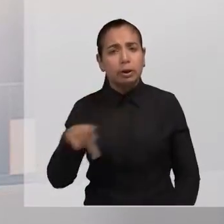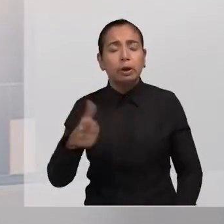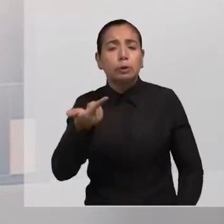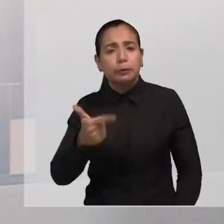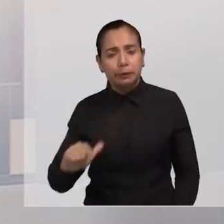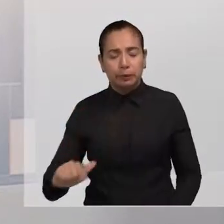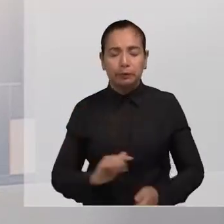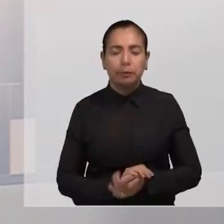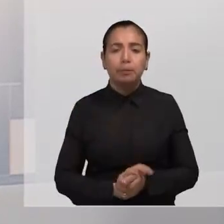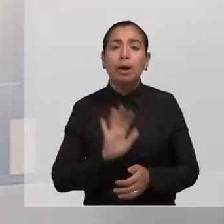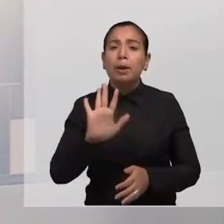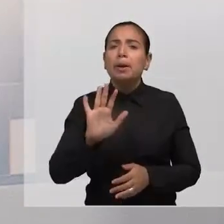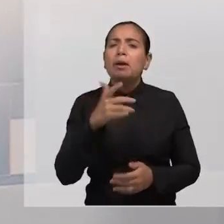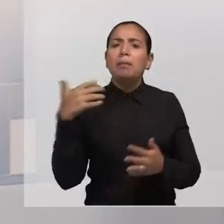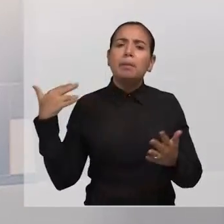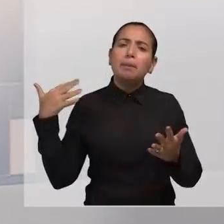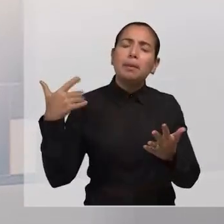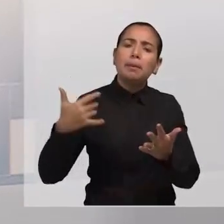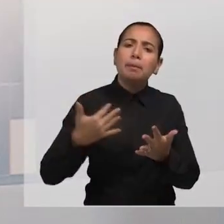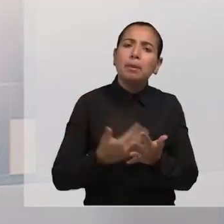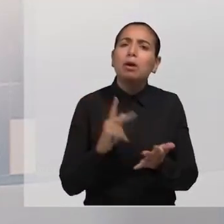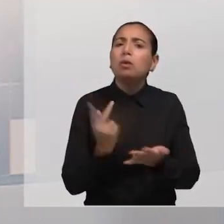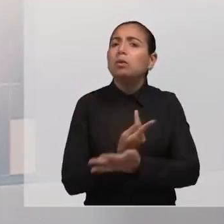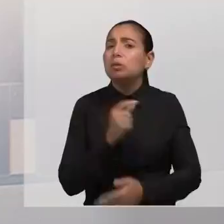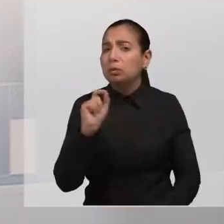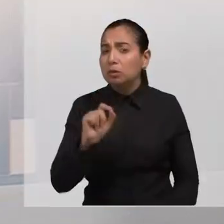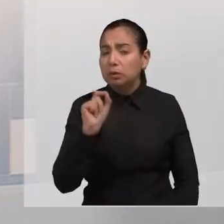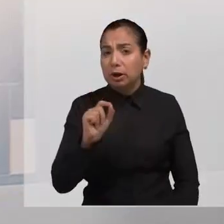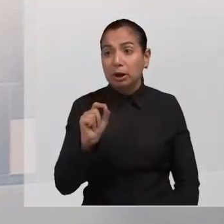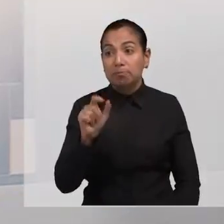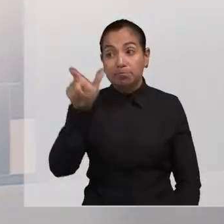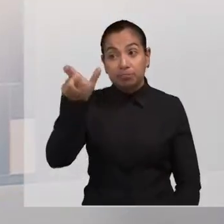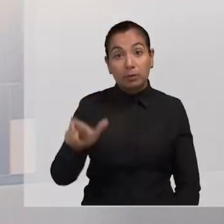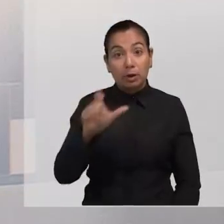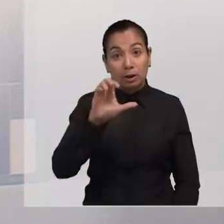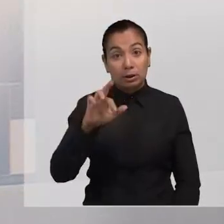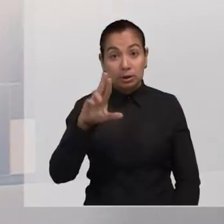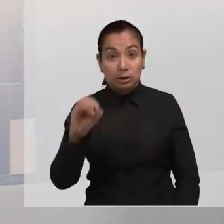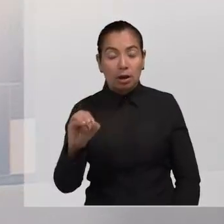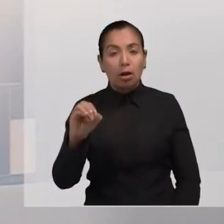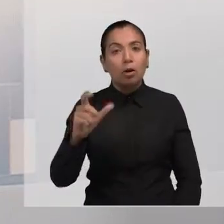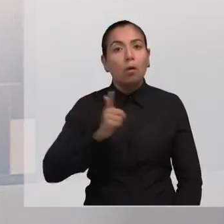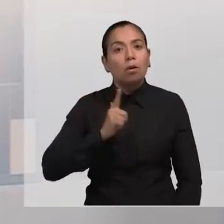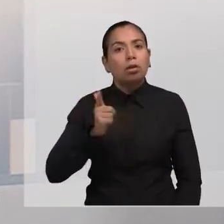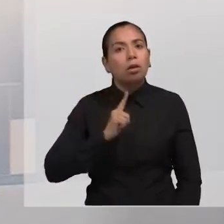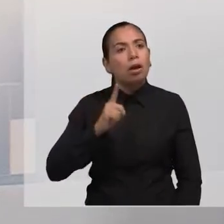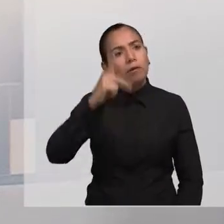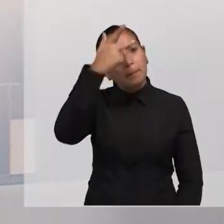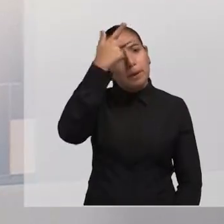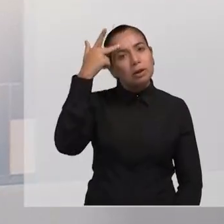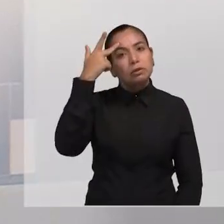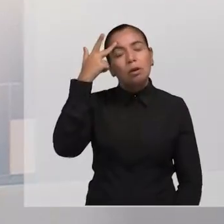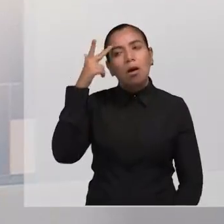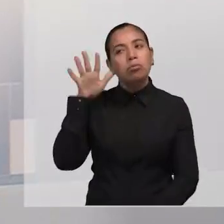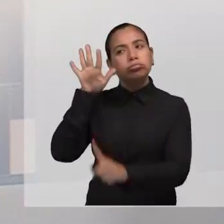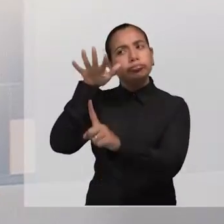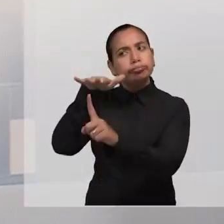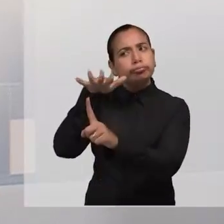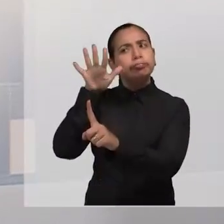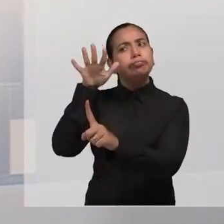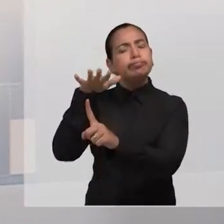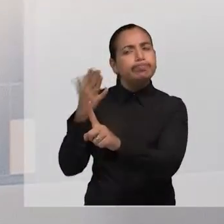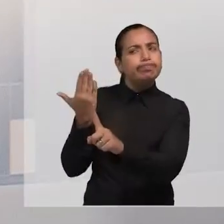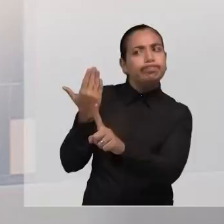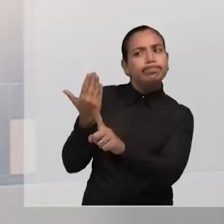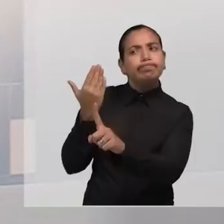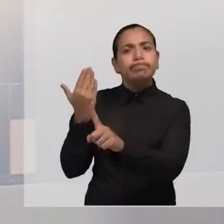que aconteceu de lá para cá? O Ciro começou a ganhar simpatizantes do que outrora eram eleitores